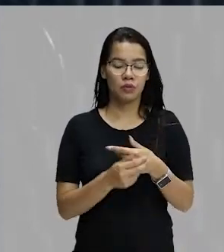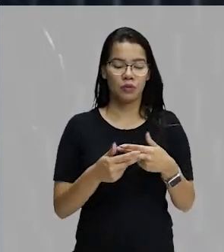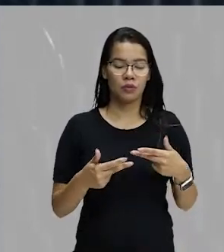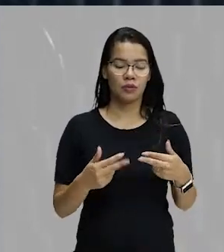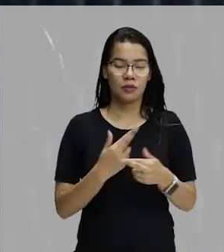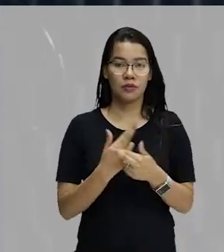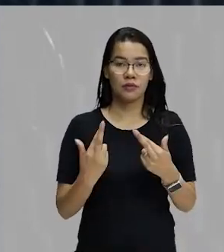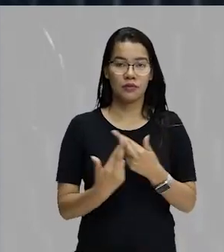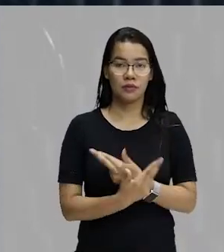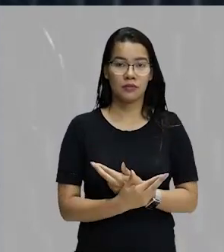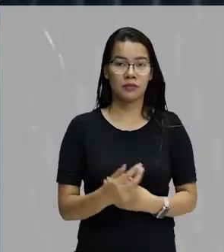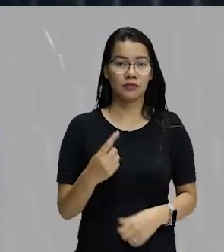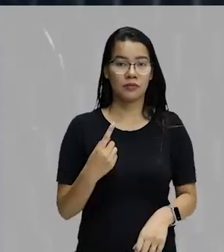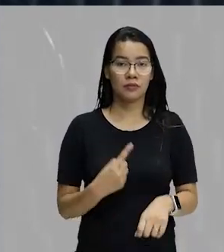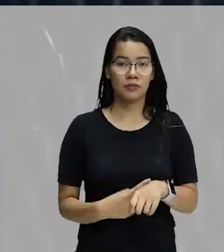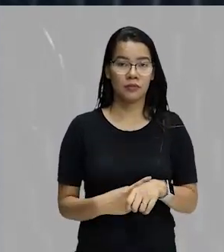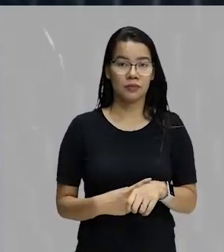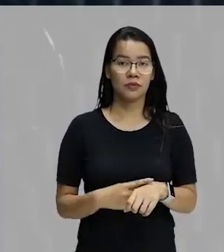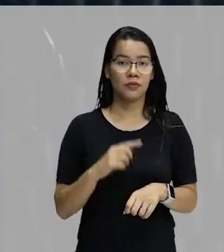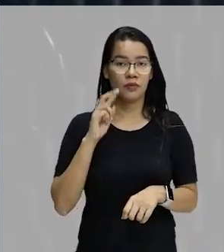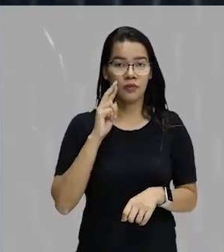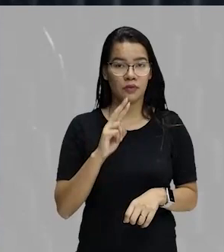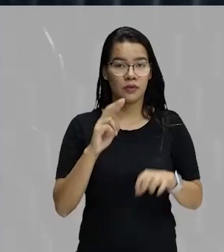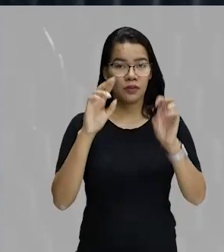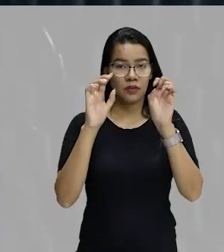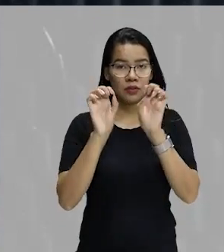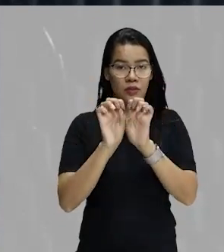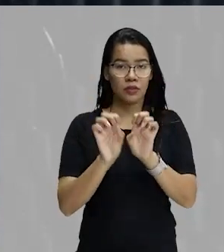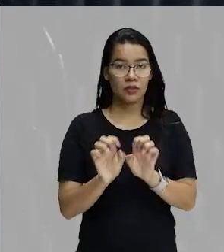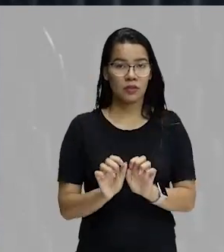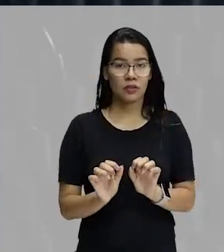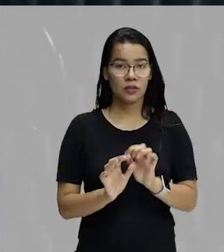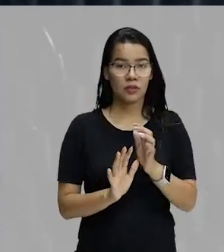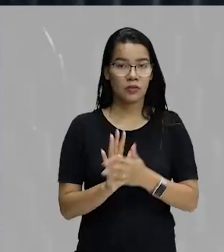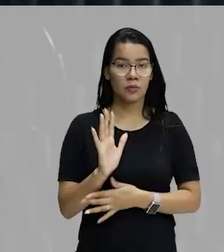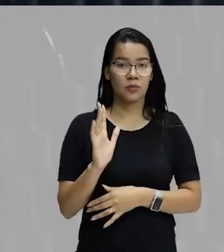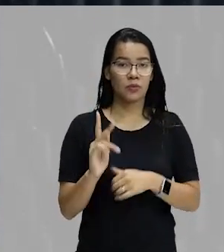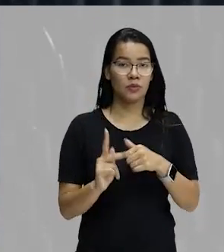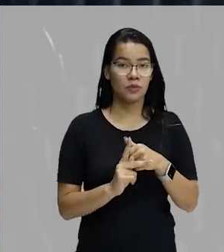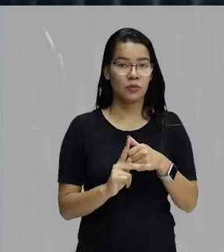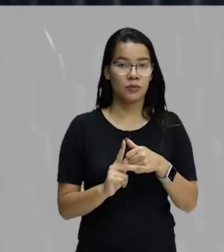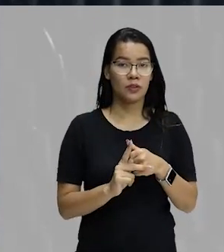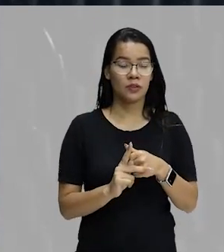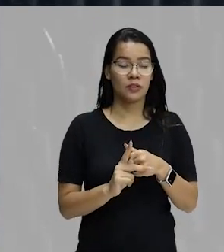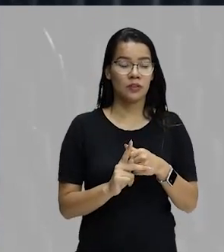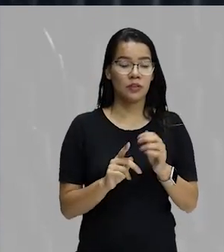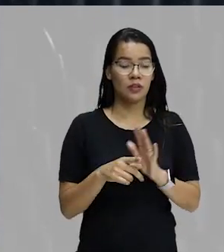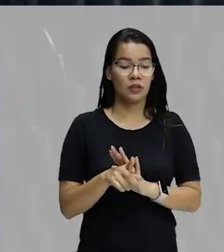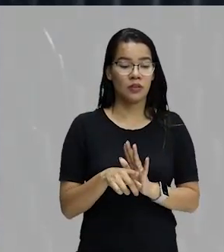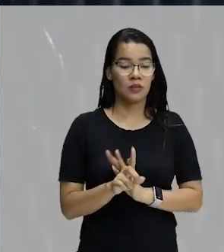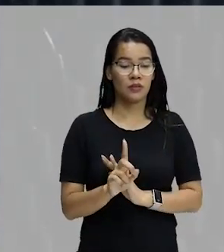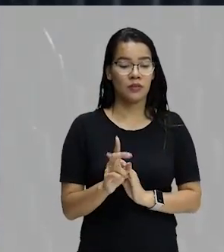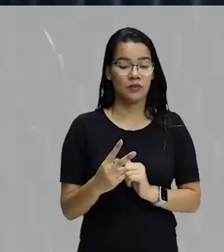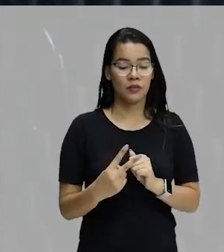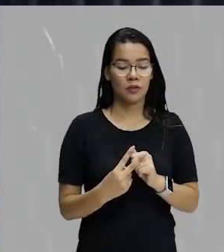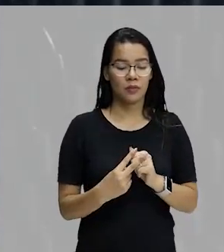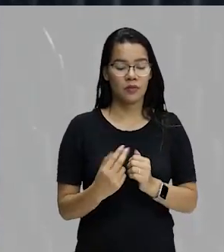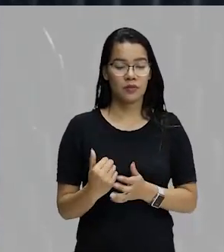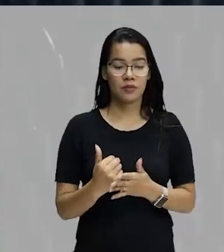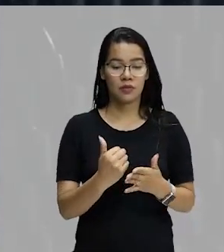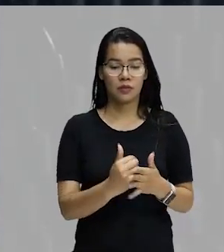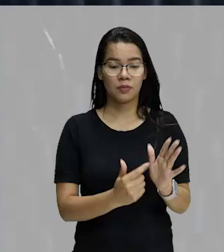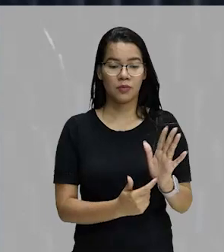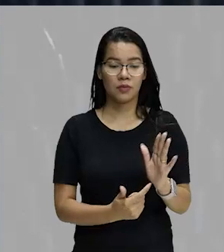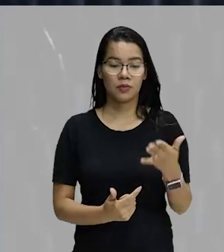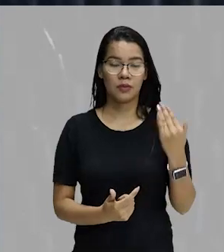ao tempo. Tá? Olha a construção, pronome interrogativo, verbo auxiliar que indica o passado,